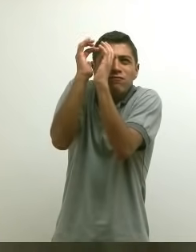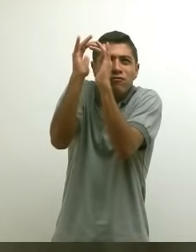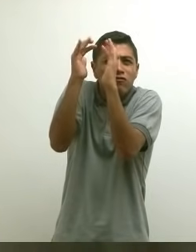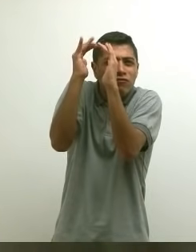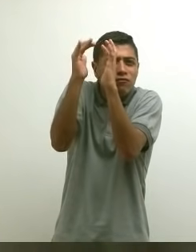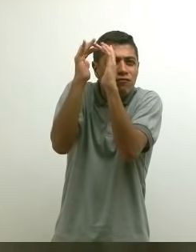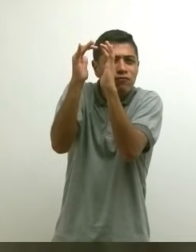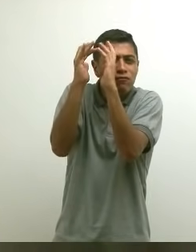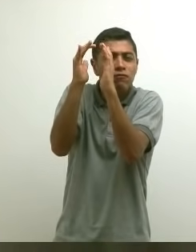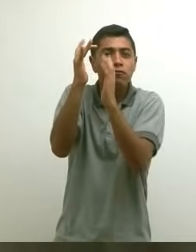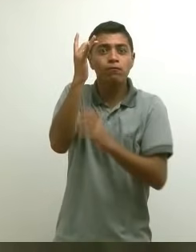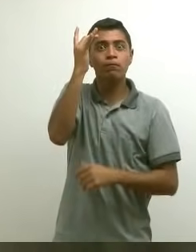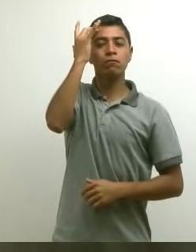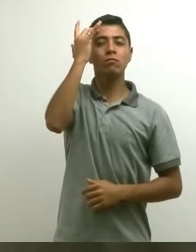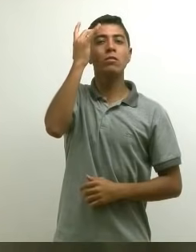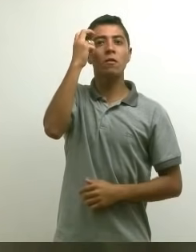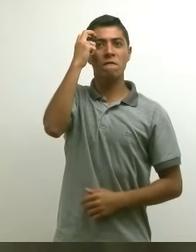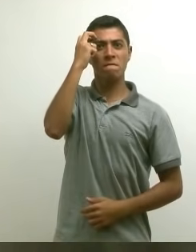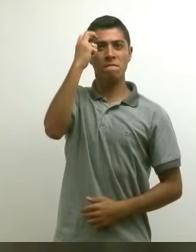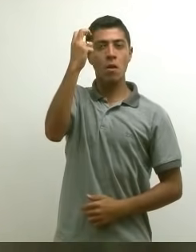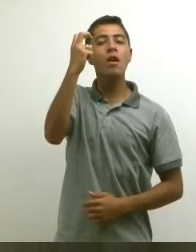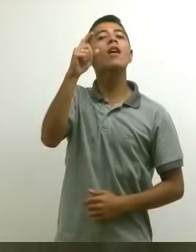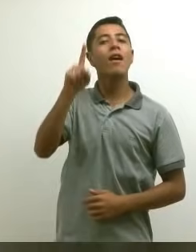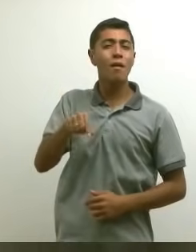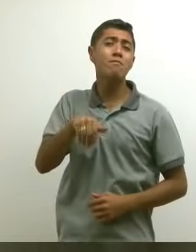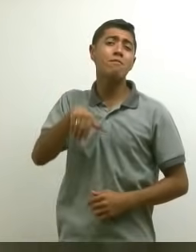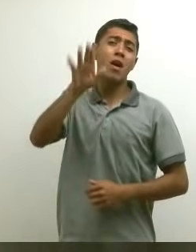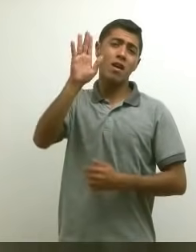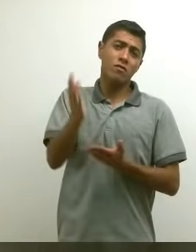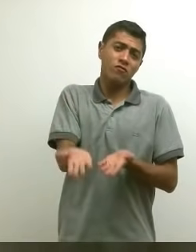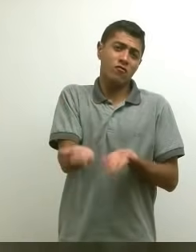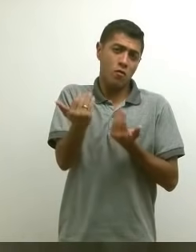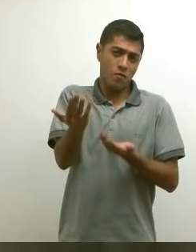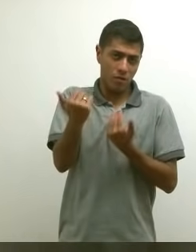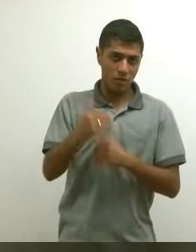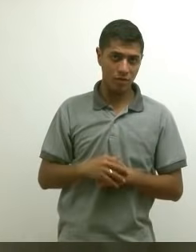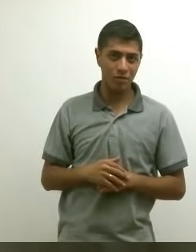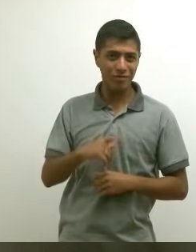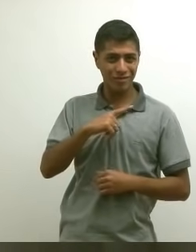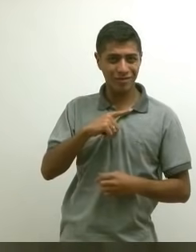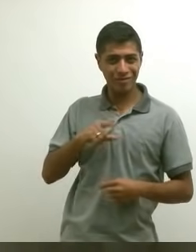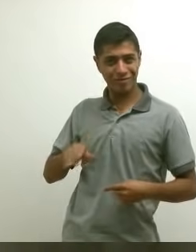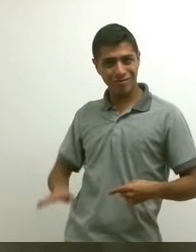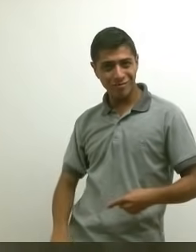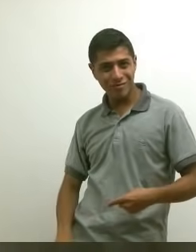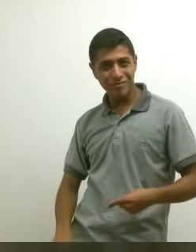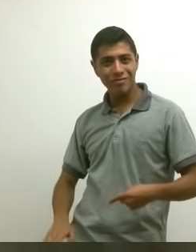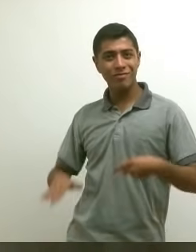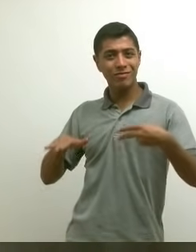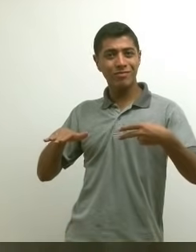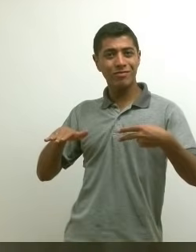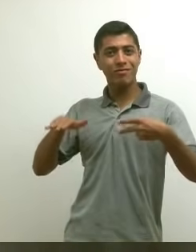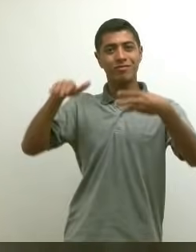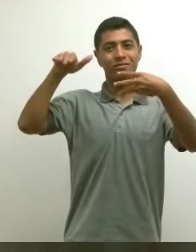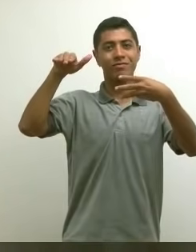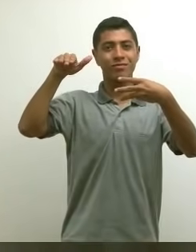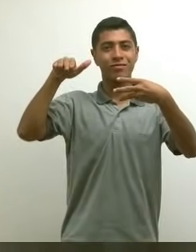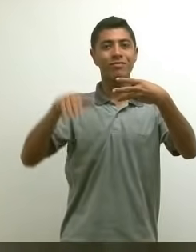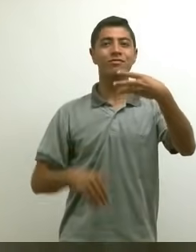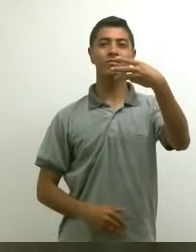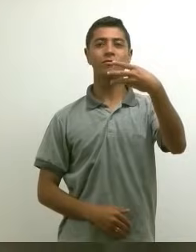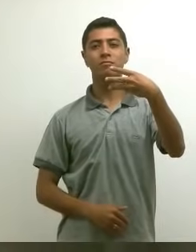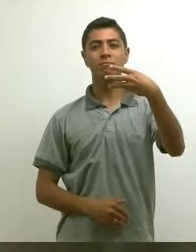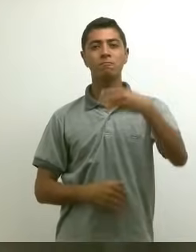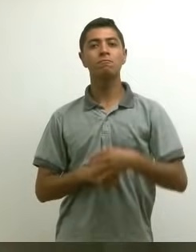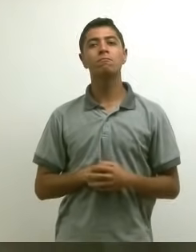se a gente olhar não apenas esse ponto de vista genético que eu vou voltar ao ponto de vista genético é do da gestação